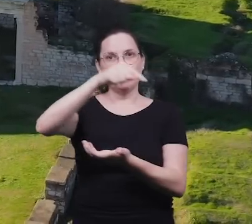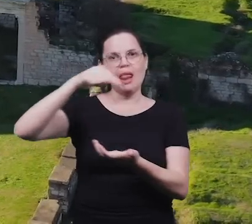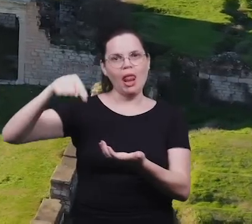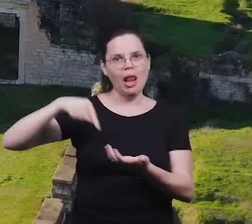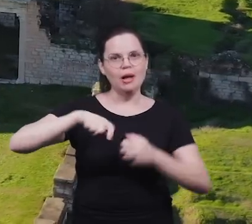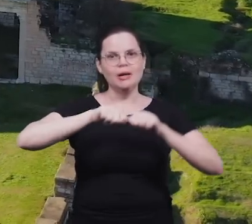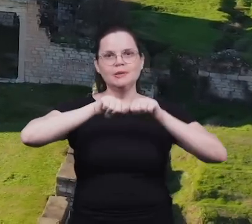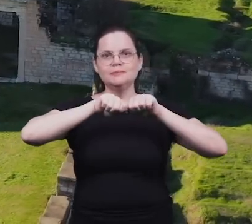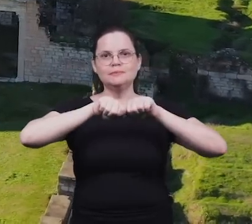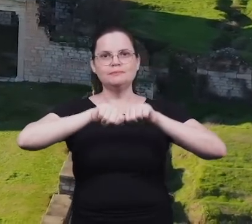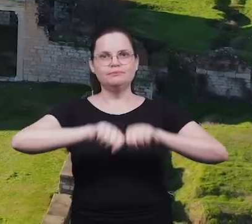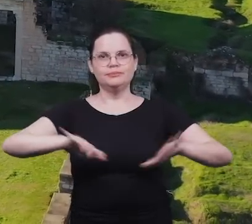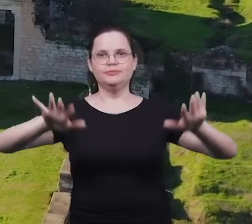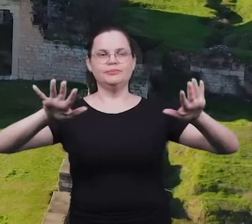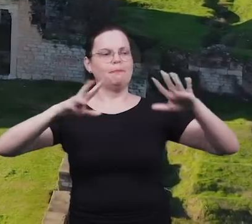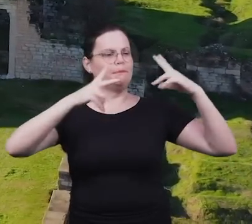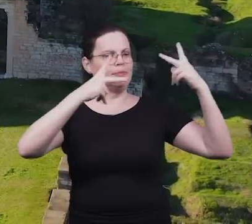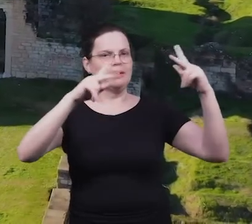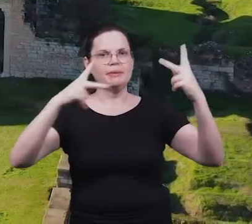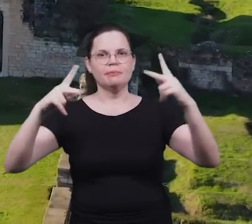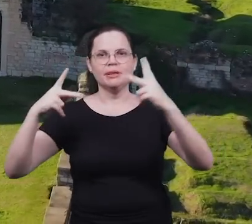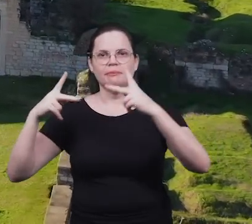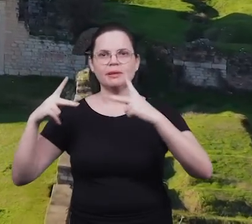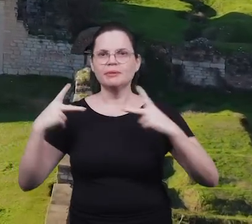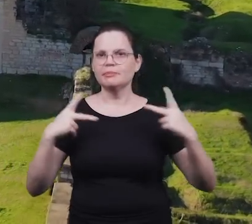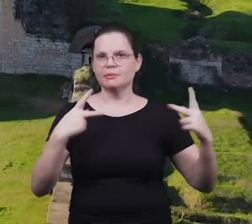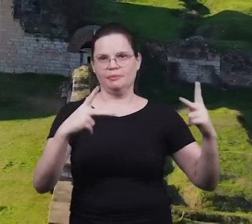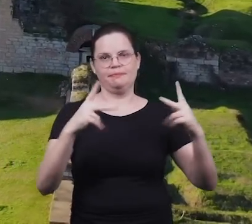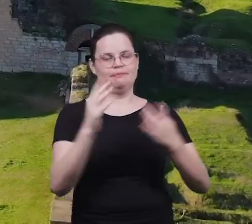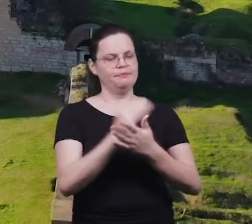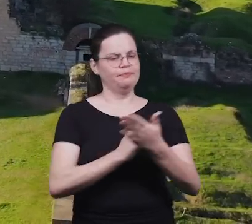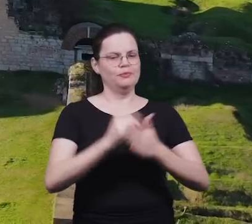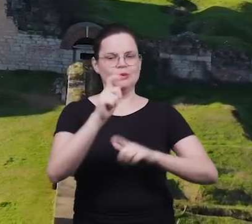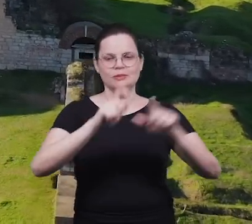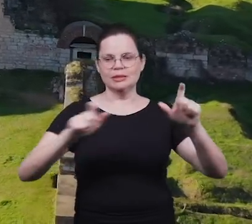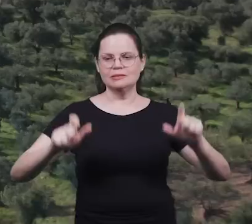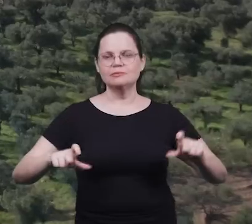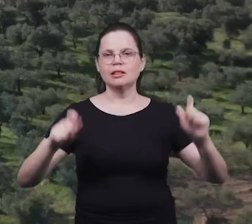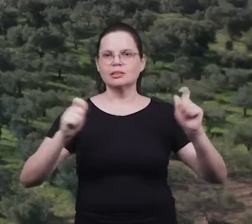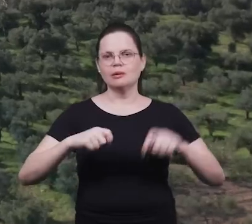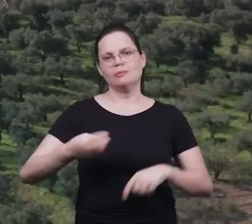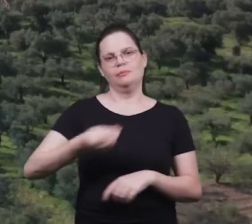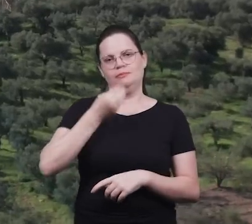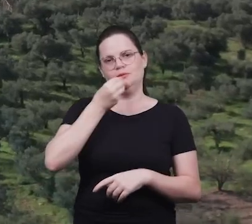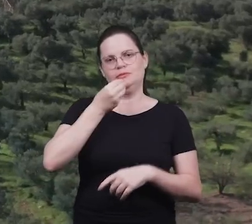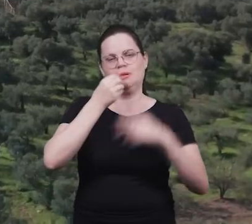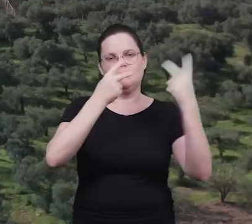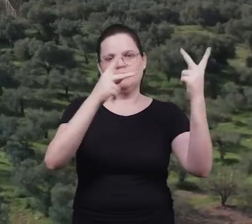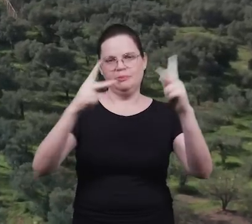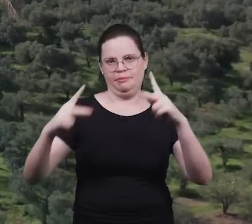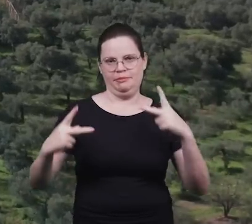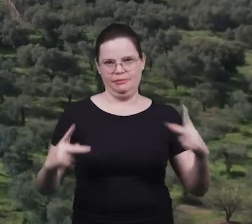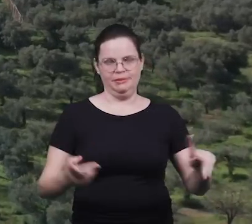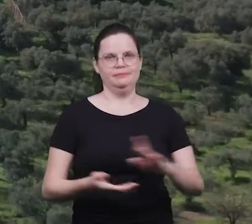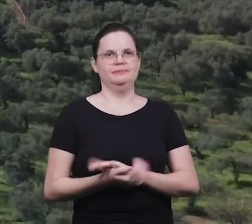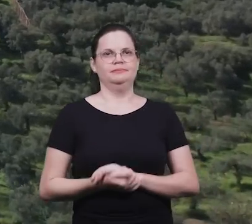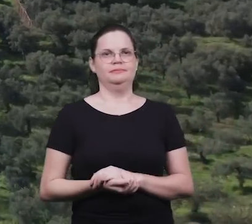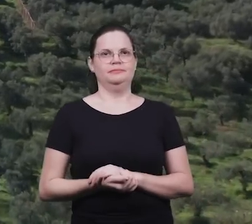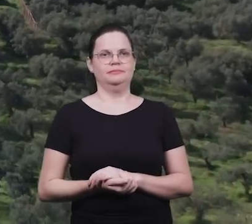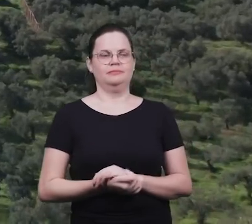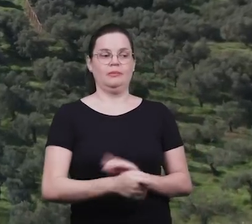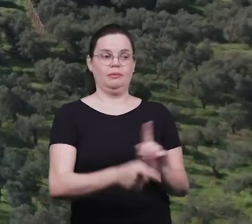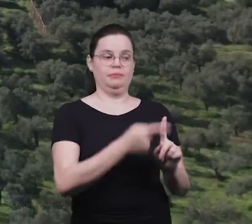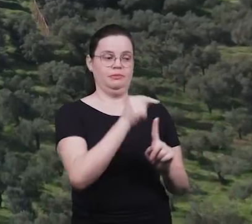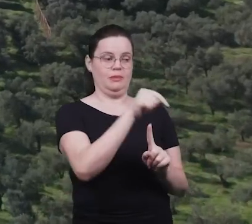carne, sobre o corpo. Então, primeiro avivamento, primeiro derramamento do Espírito. E esse